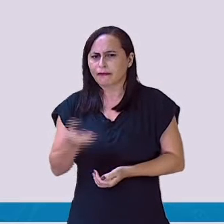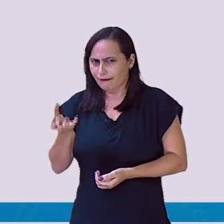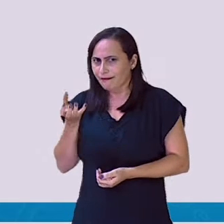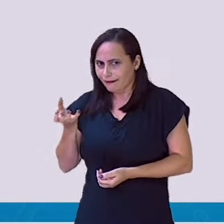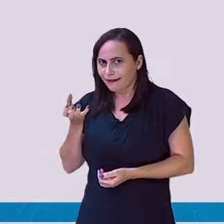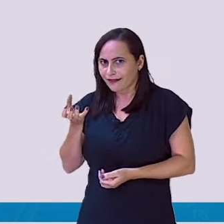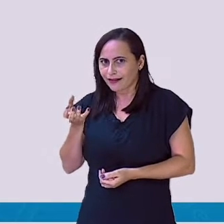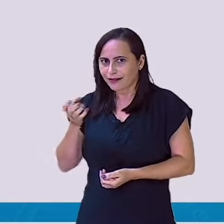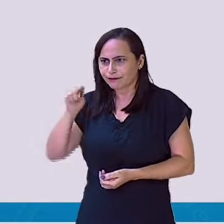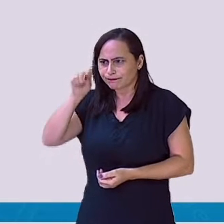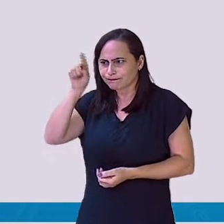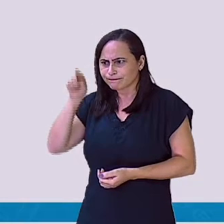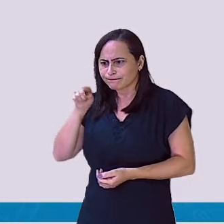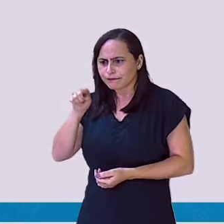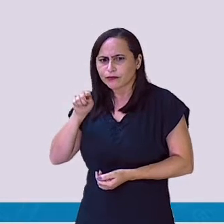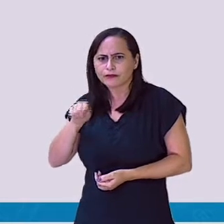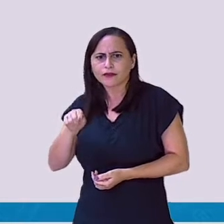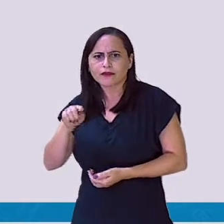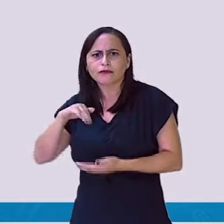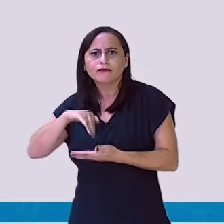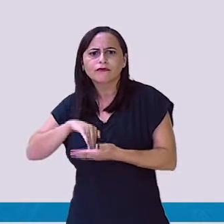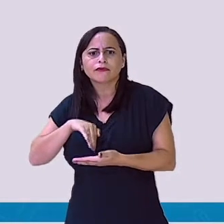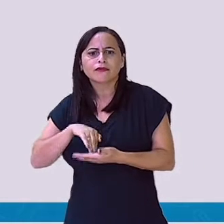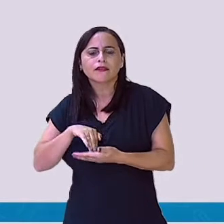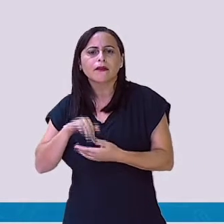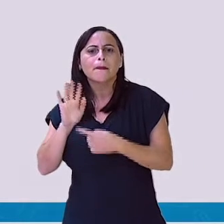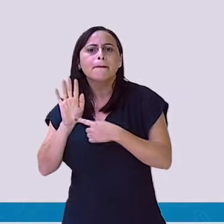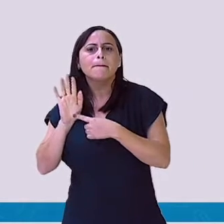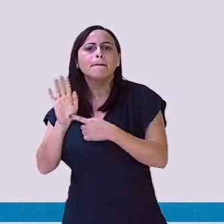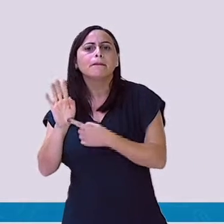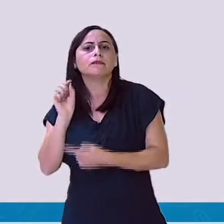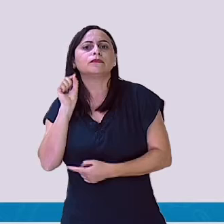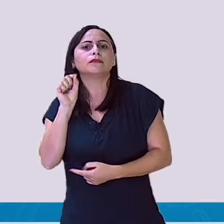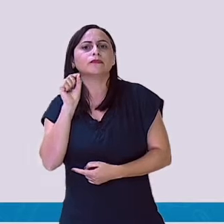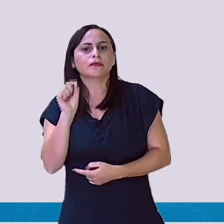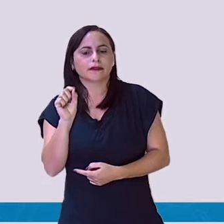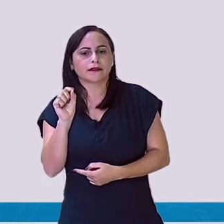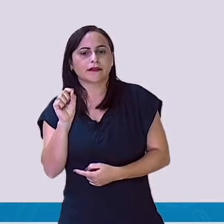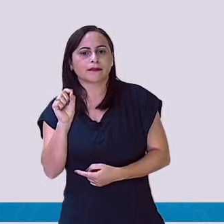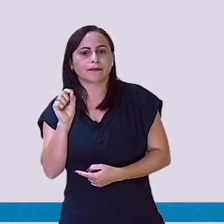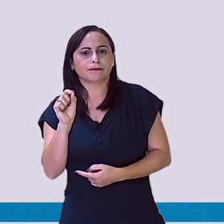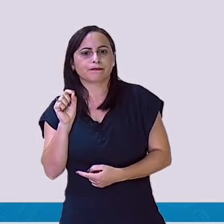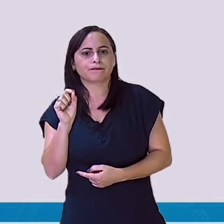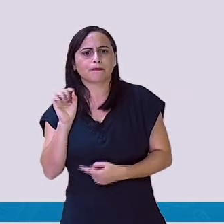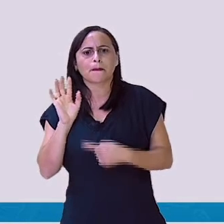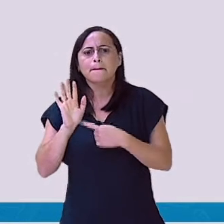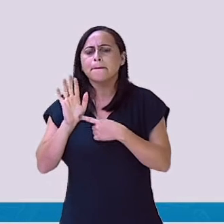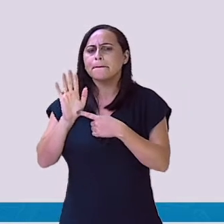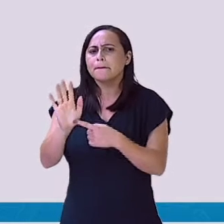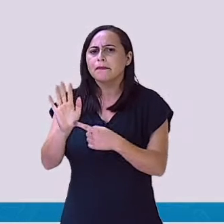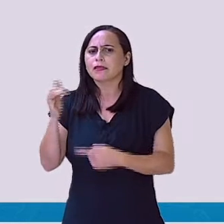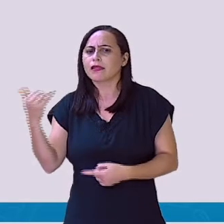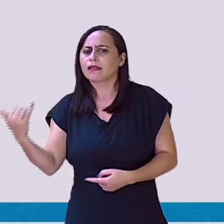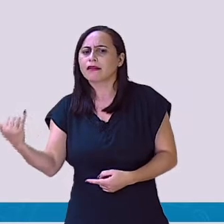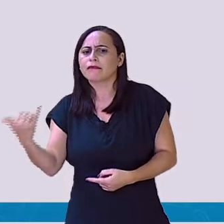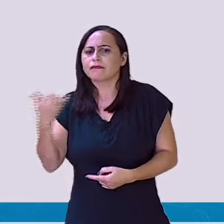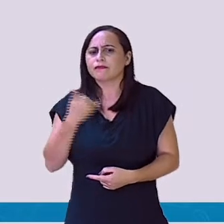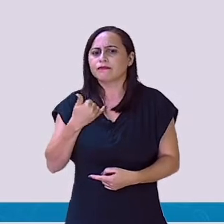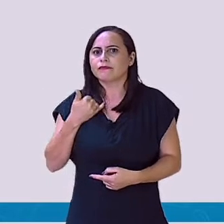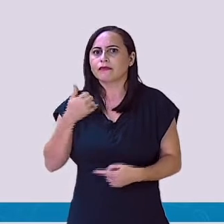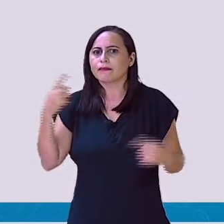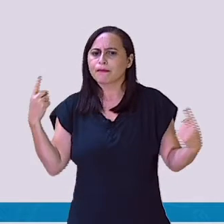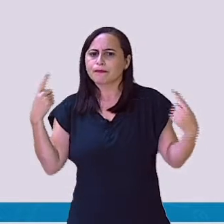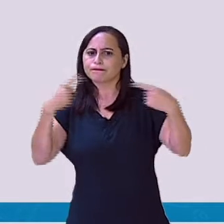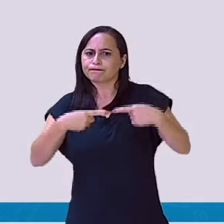quê? De apresentar, de avisar, de desafiar ou de questionar?